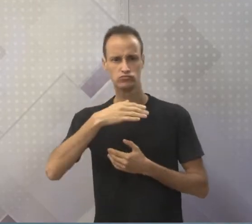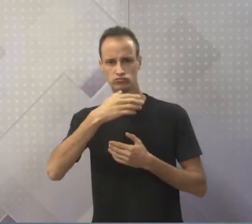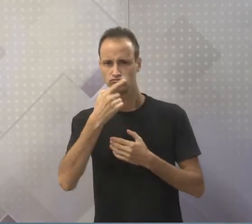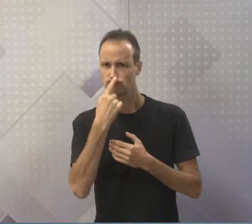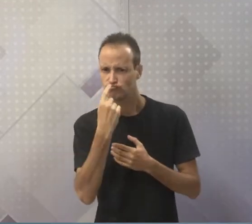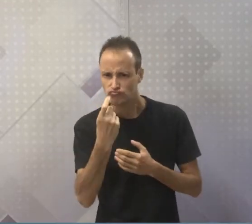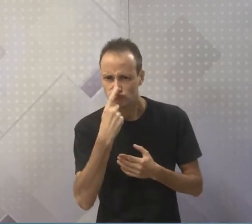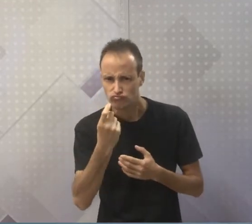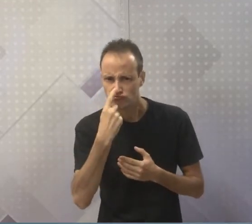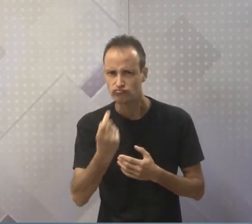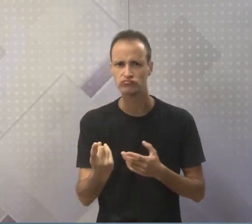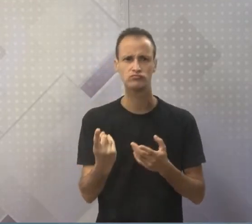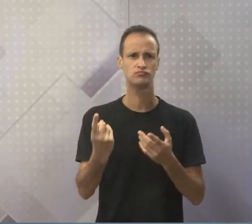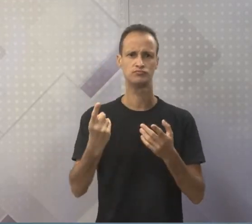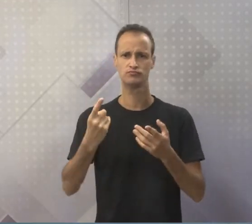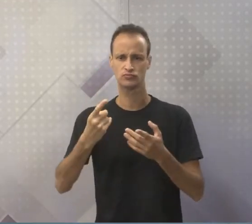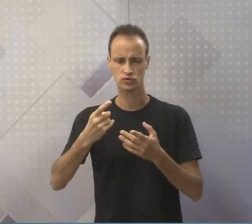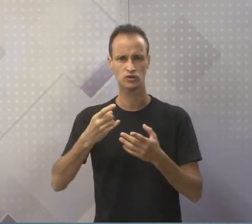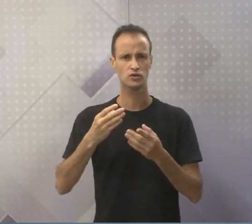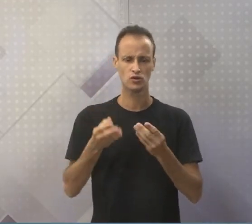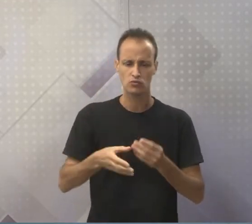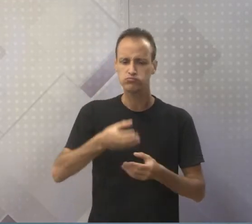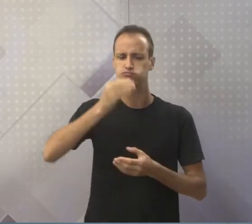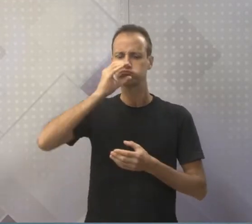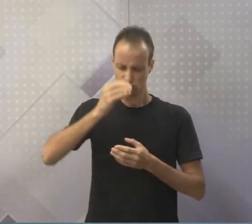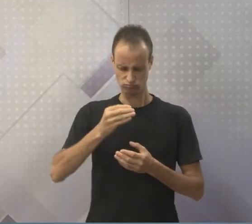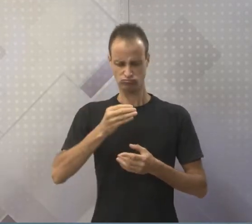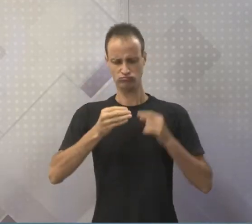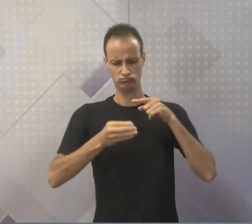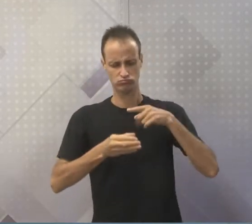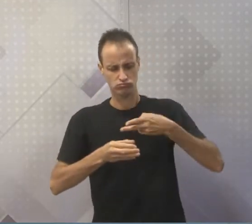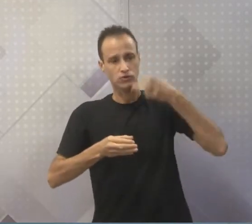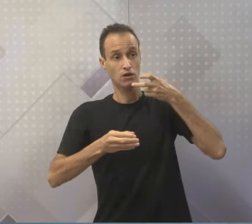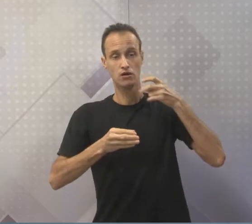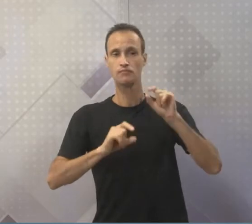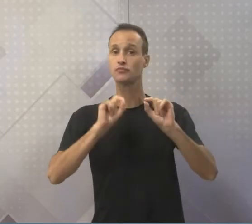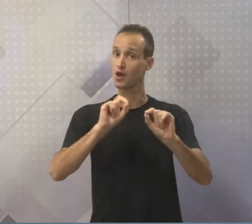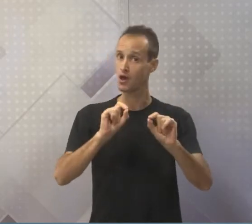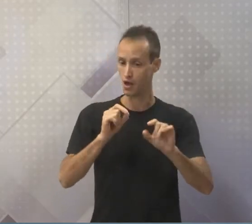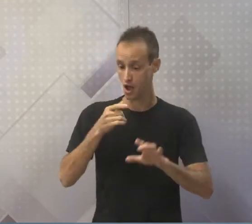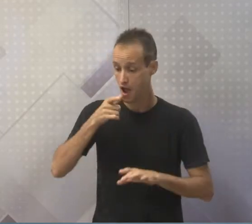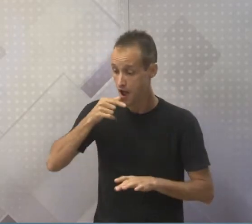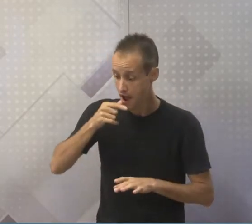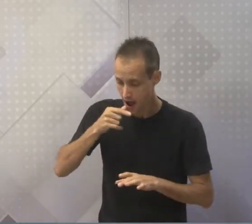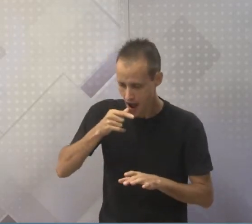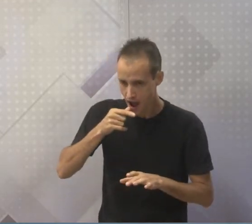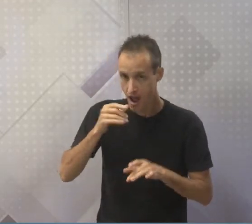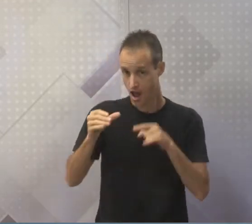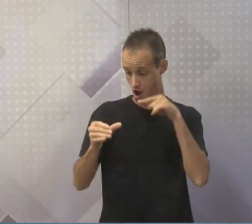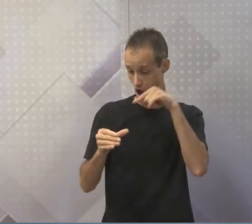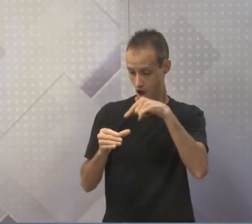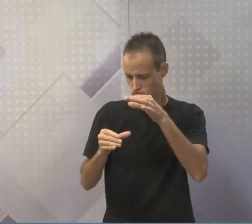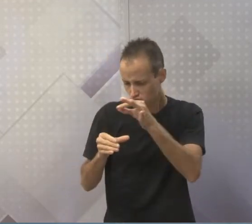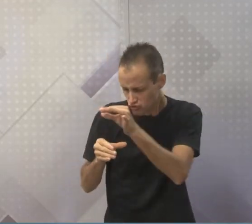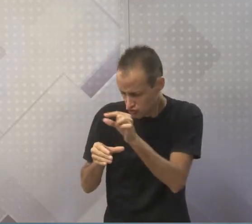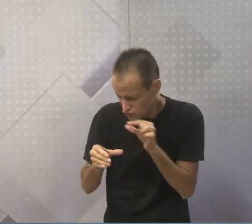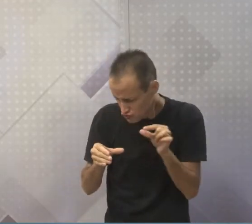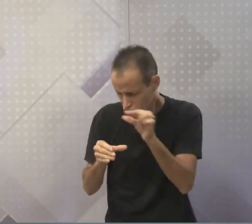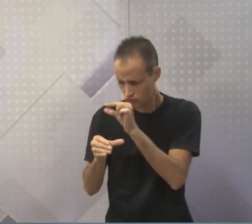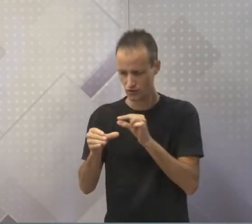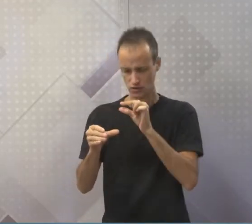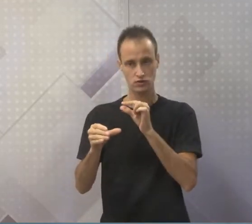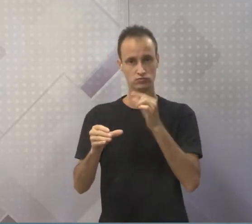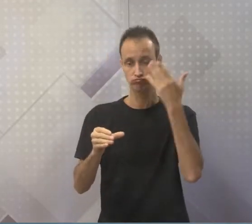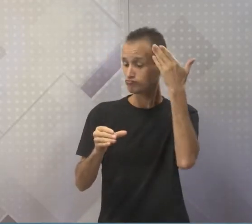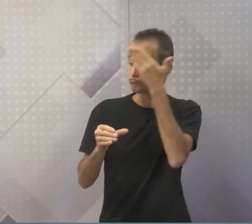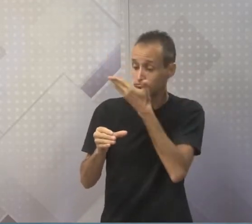identificar. Mas a água contaminada com micro-organismos causadores de doença, nem sempre a gente identifica. Por quê?